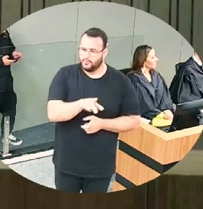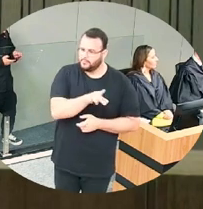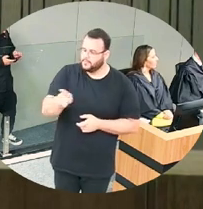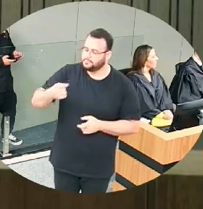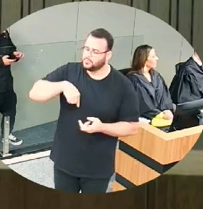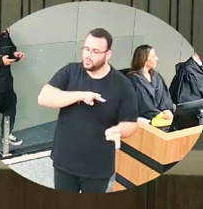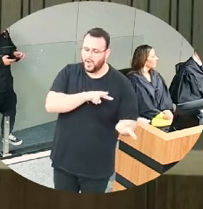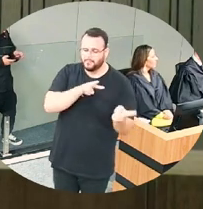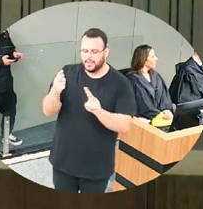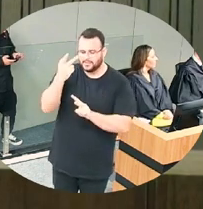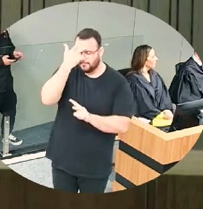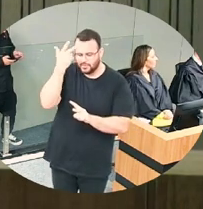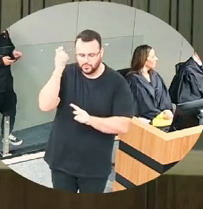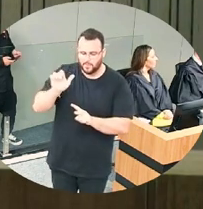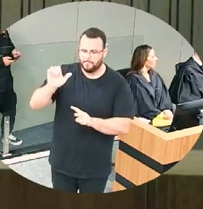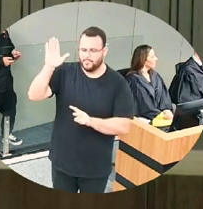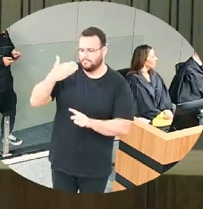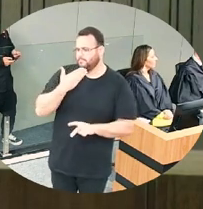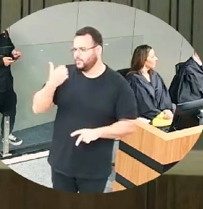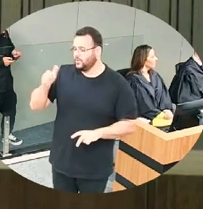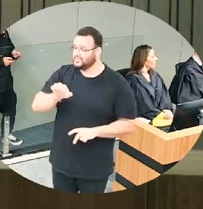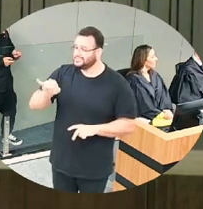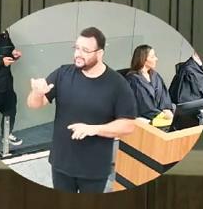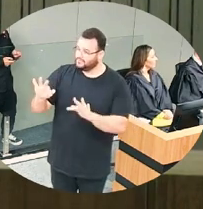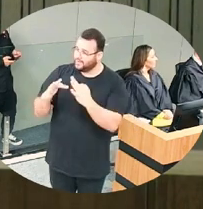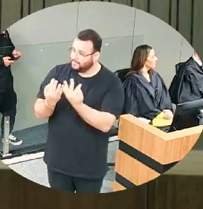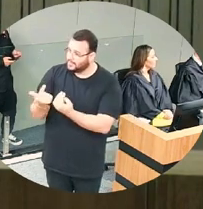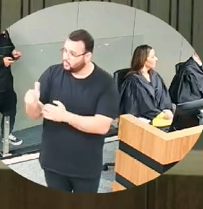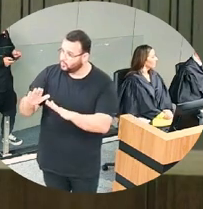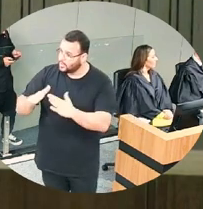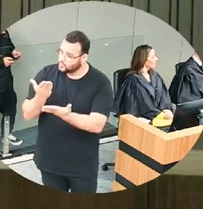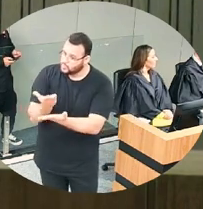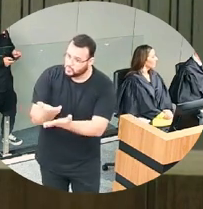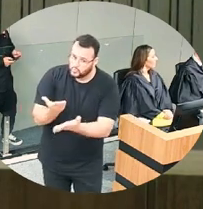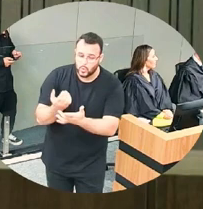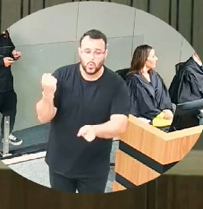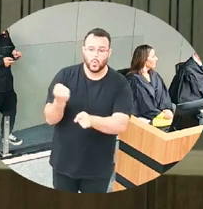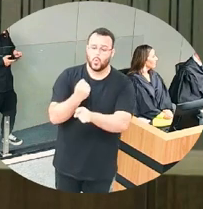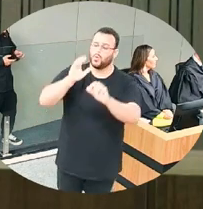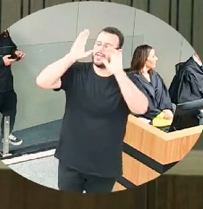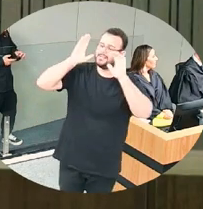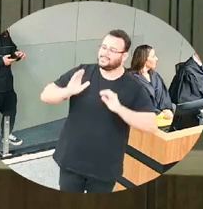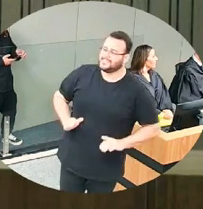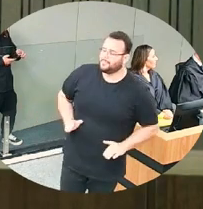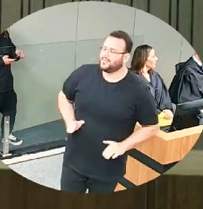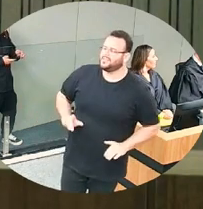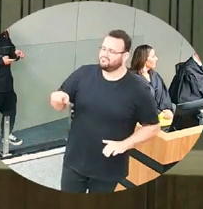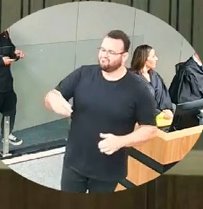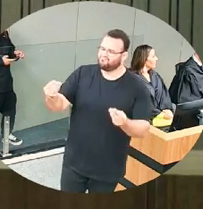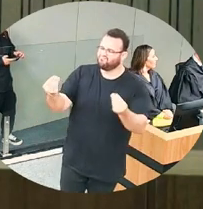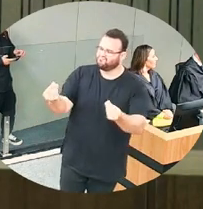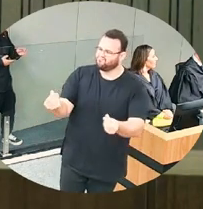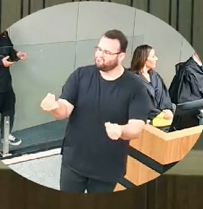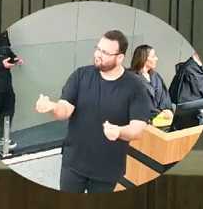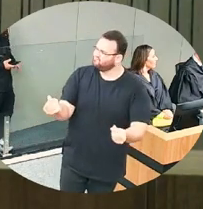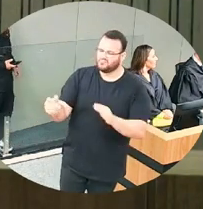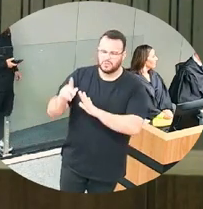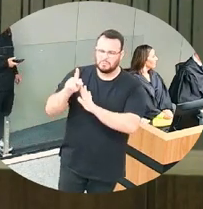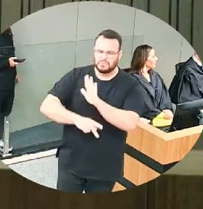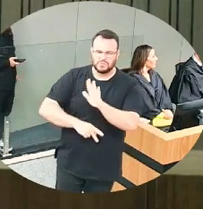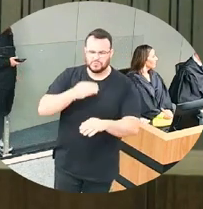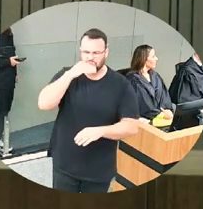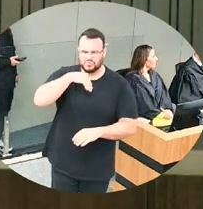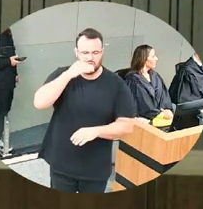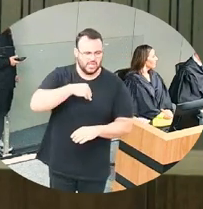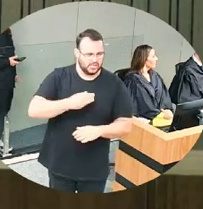passamos a ser pessoas melhores sem família e sem escola a construção da Cidadania será sempre apenas um projeto